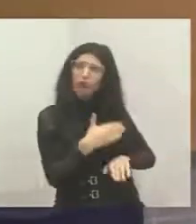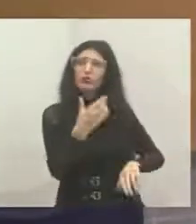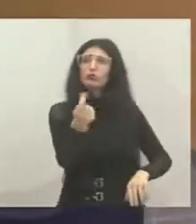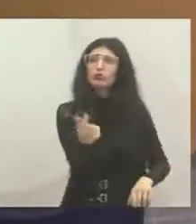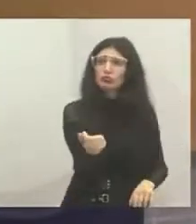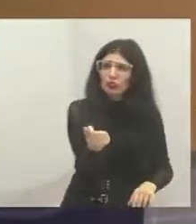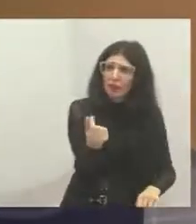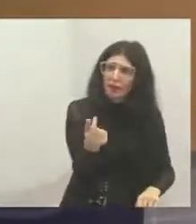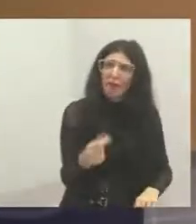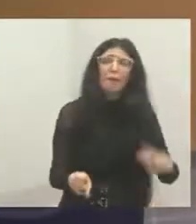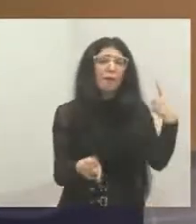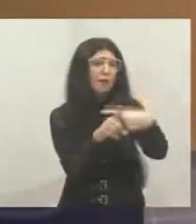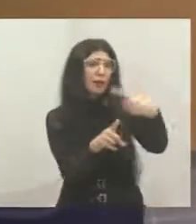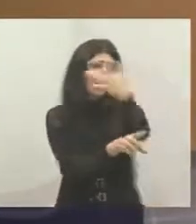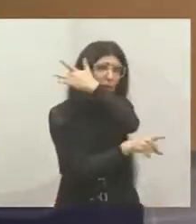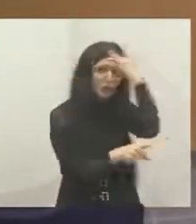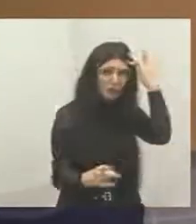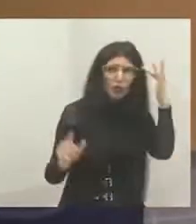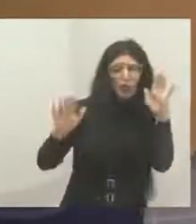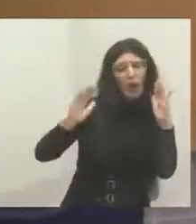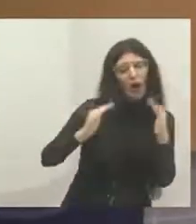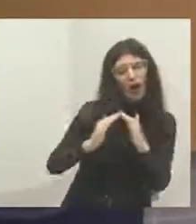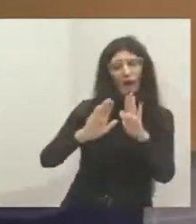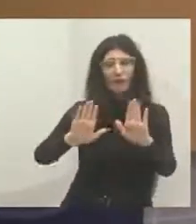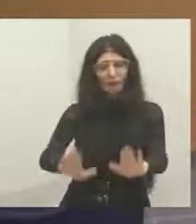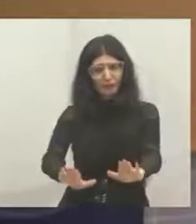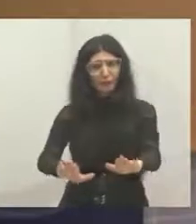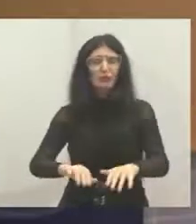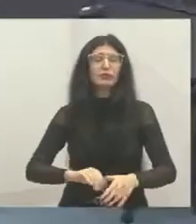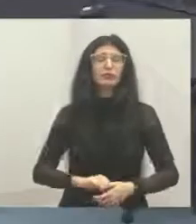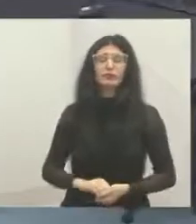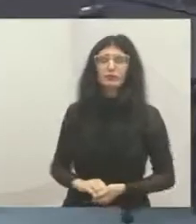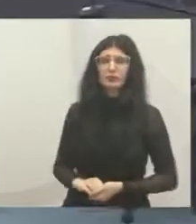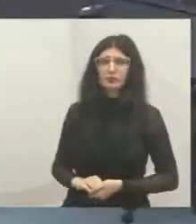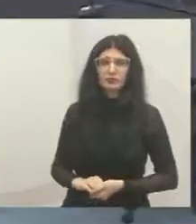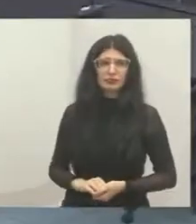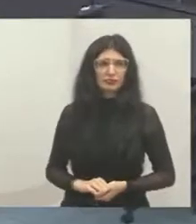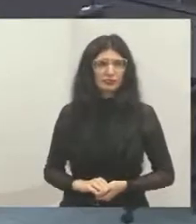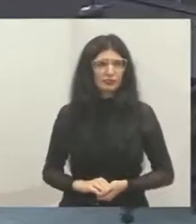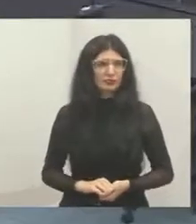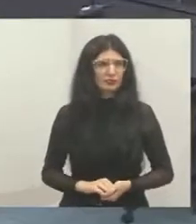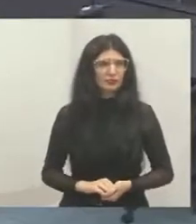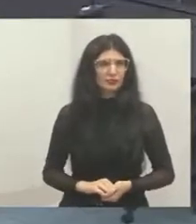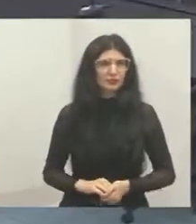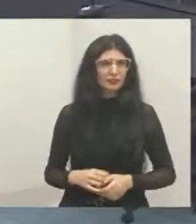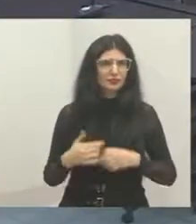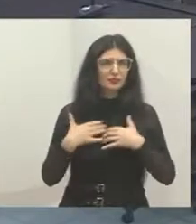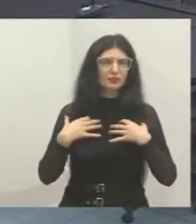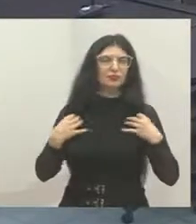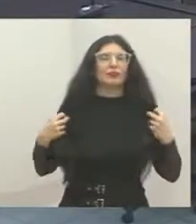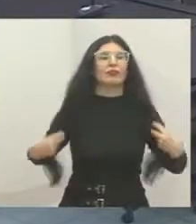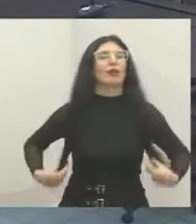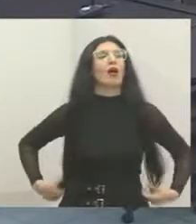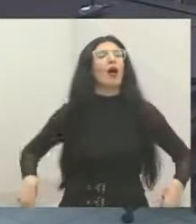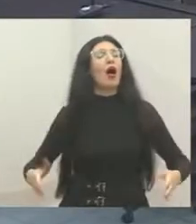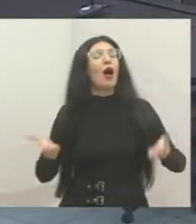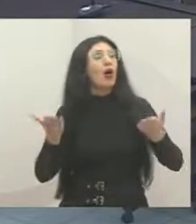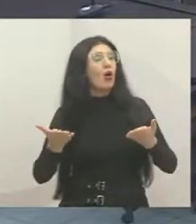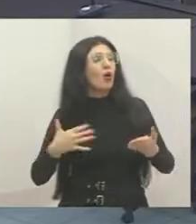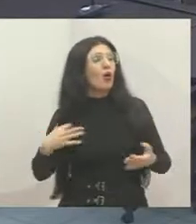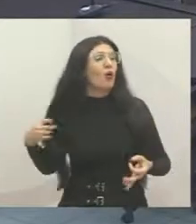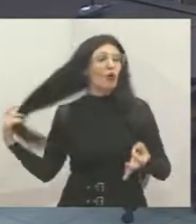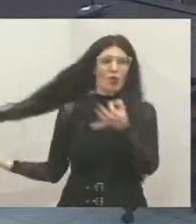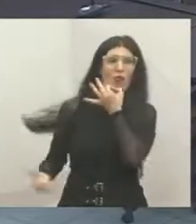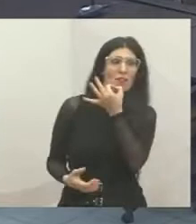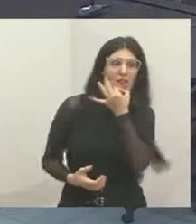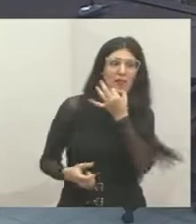sua casa. Espero ter respondido. E está acabando as questões aqui. Agora eu queria só uma sugestão,